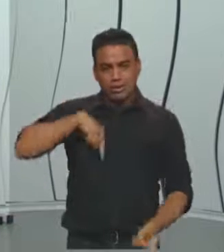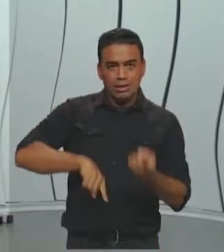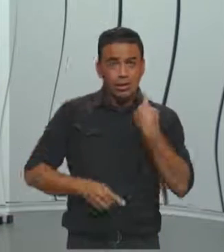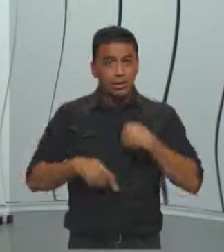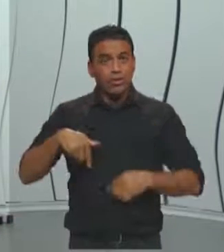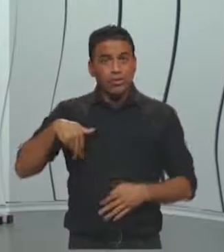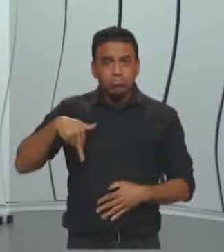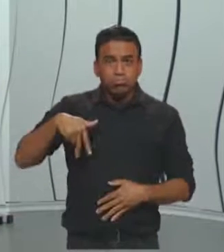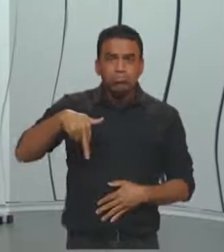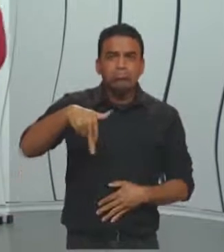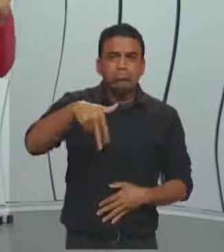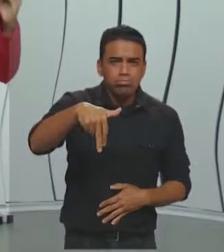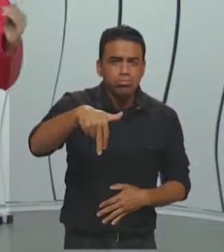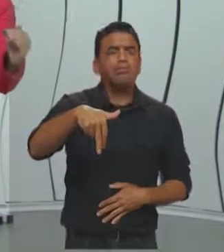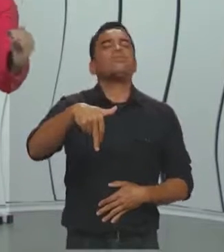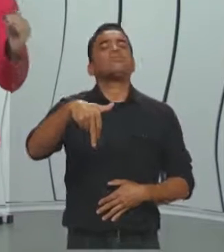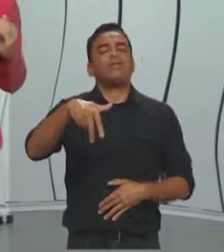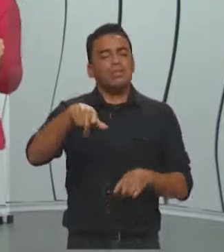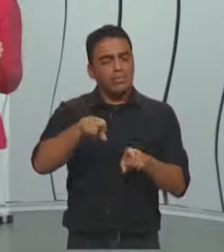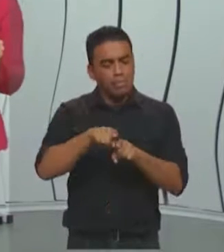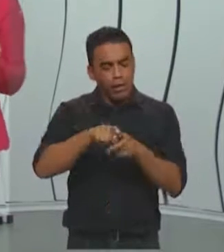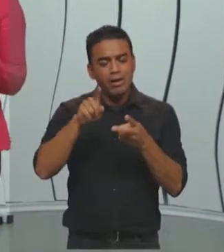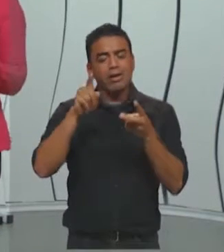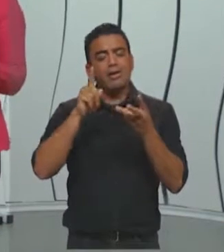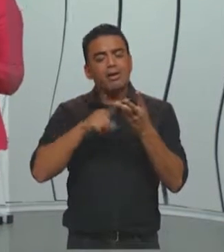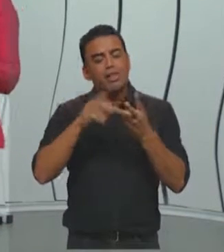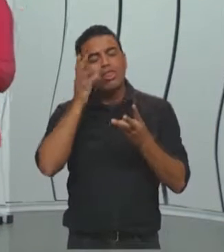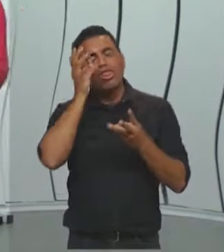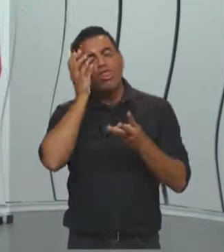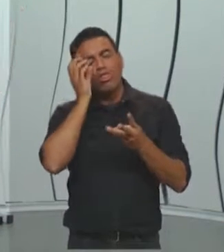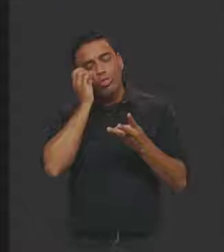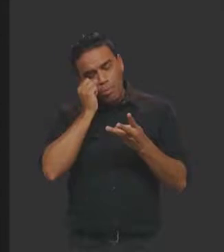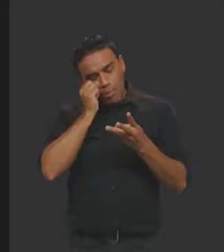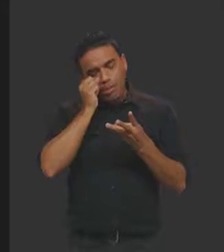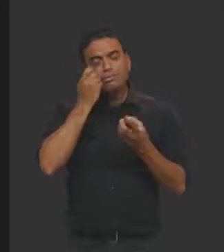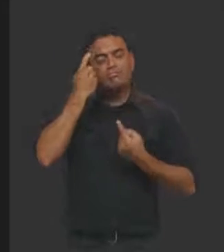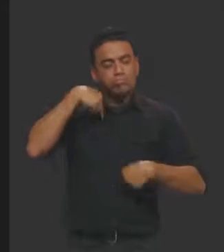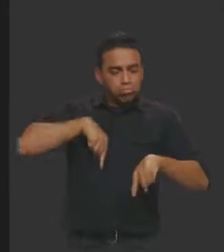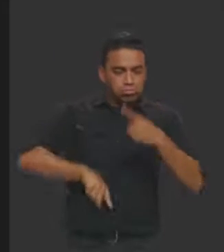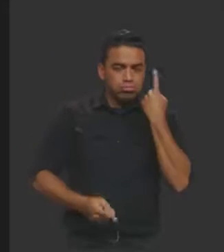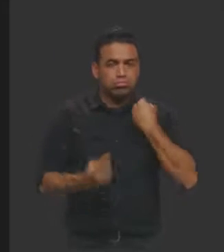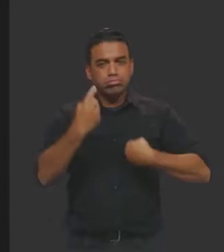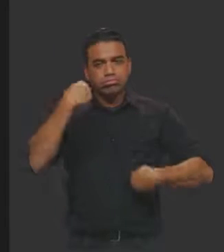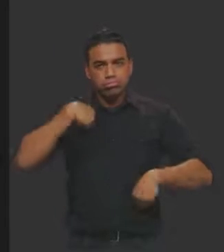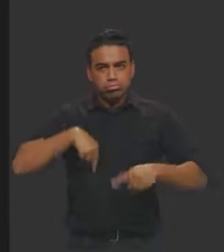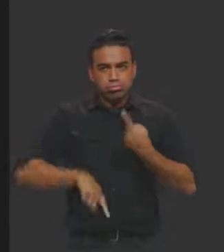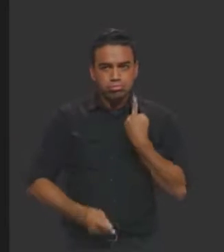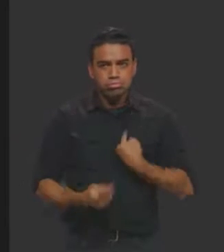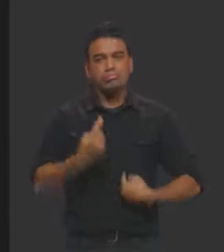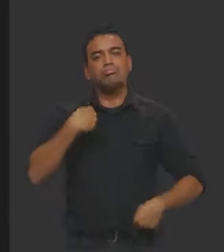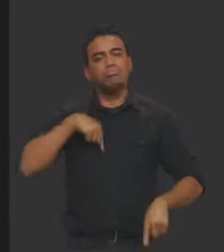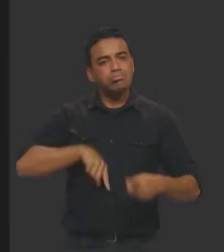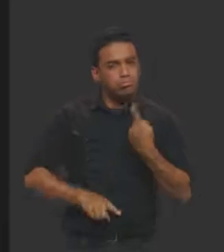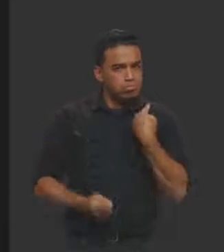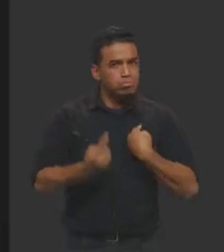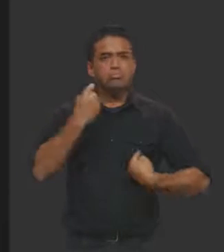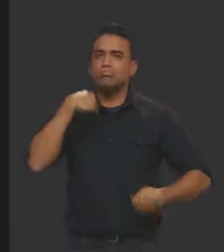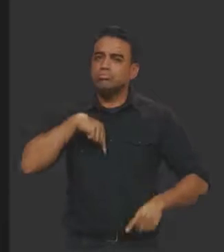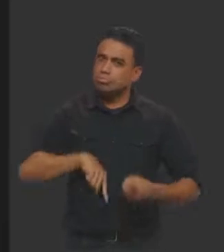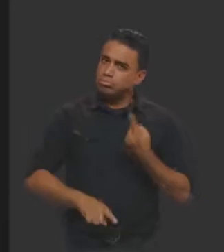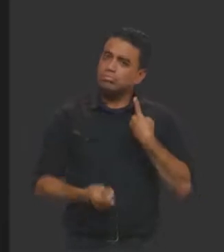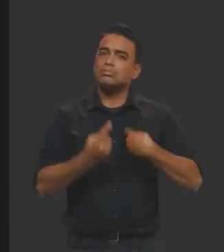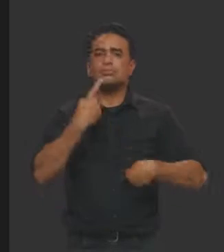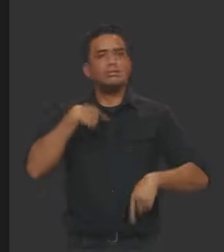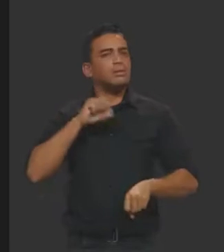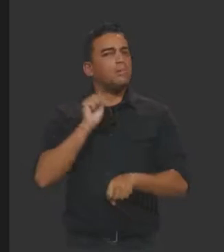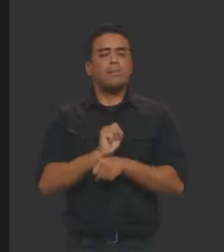também, você dormindo, o seu sangue circula dentro dos seus vasos sanguíneos. Então, o sangue, ele está em constante